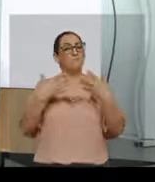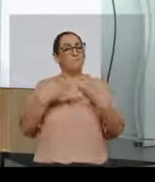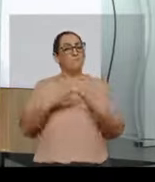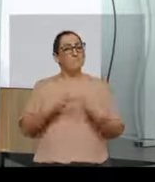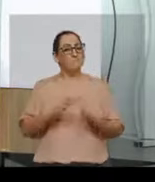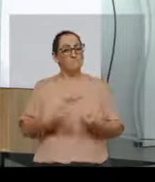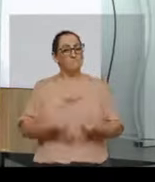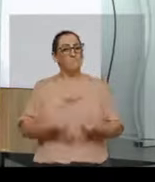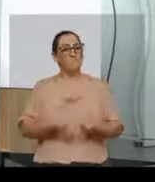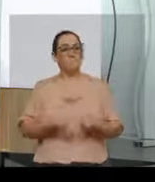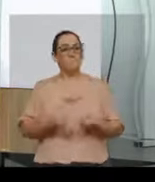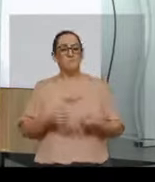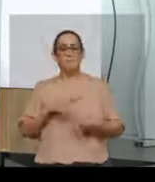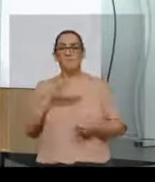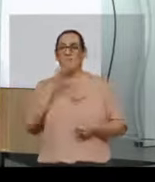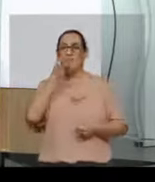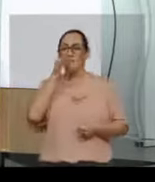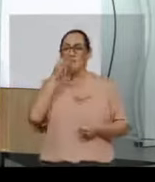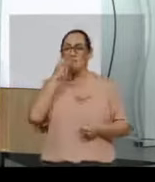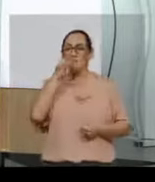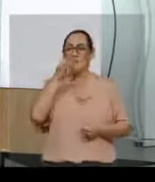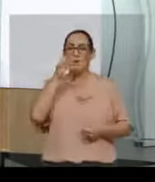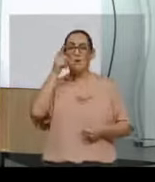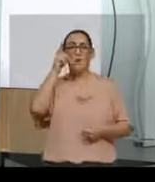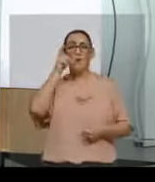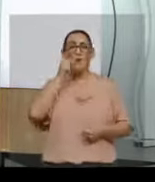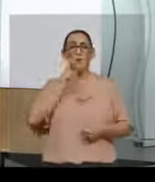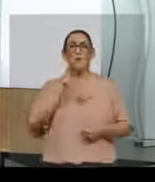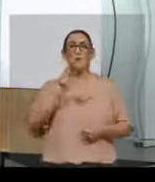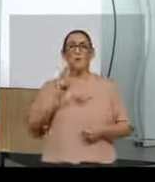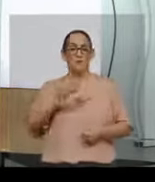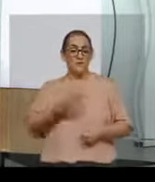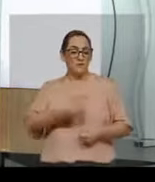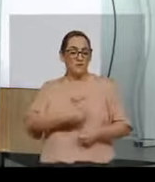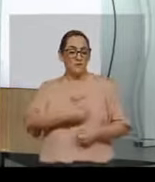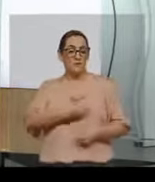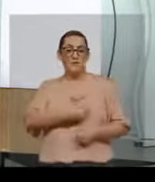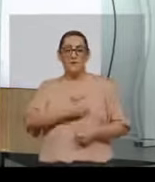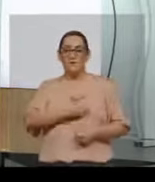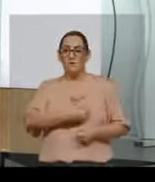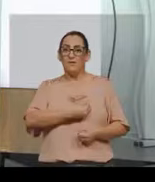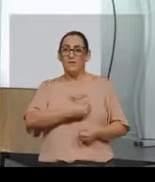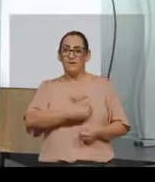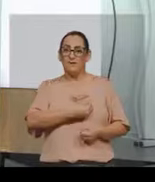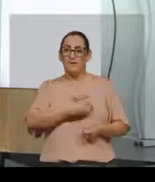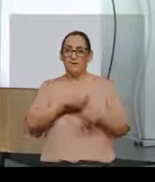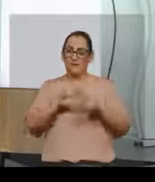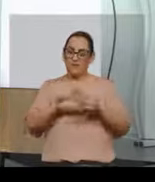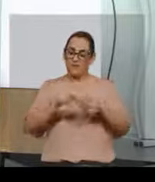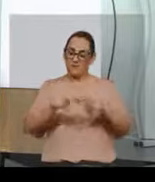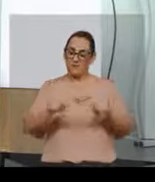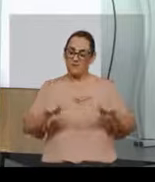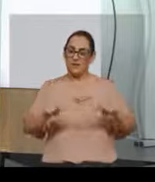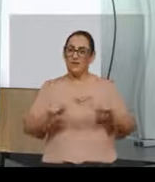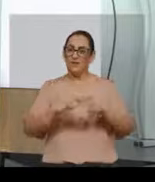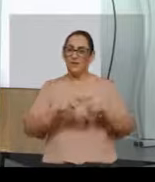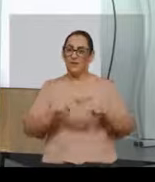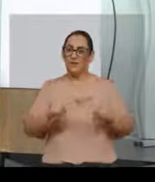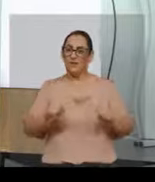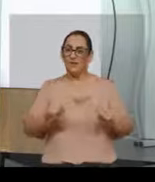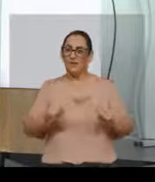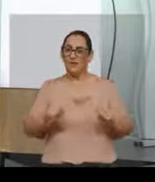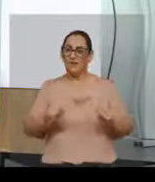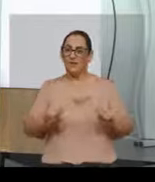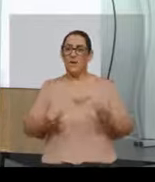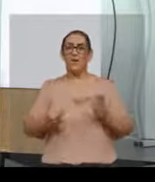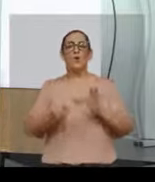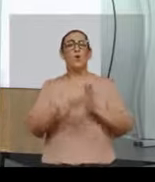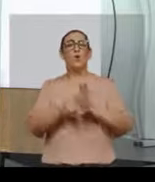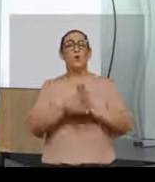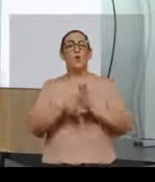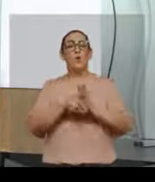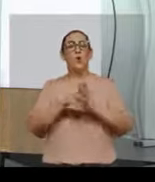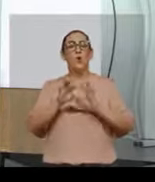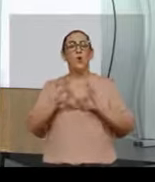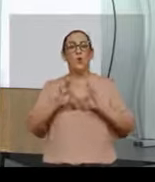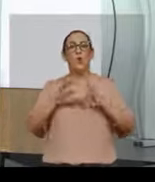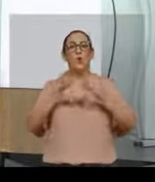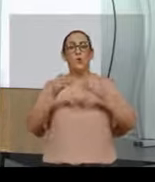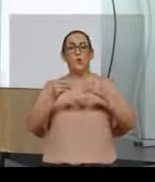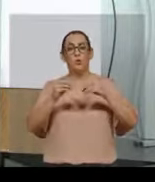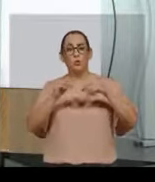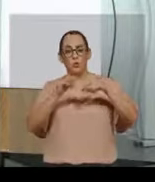que essas plantas conquistassem o ambiente terrestre. Os seus esporos, eles vão ser